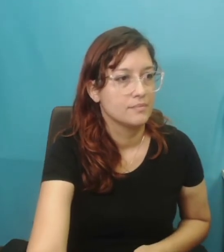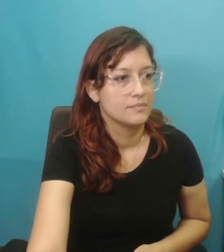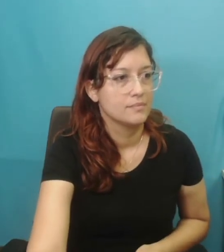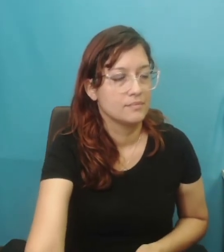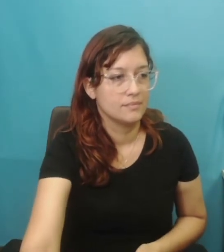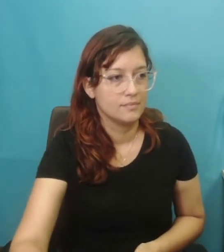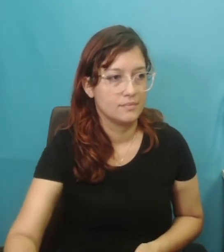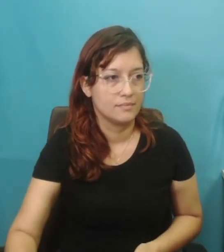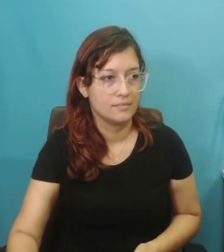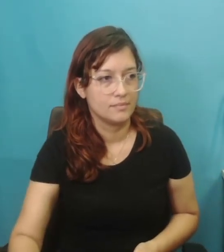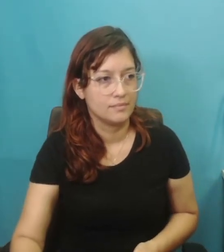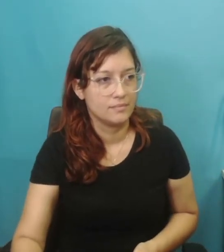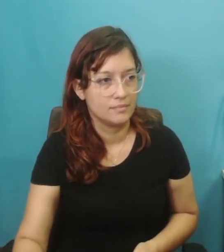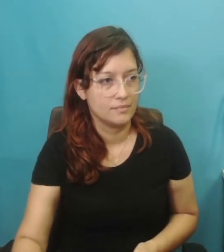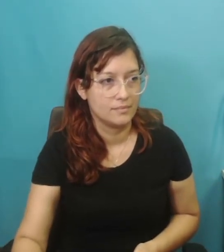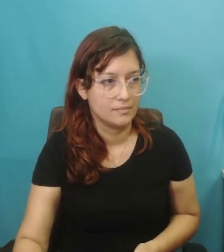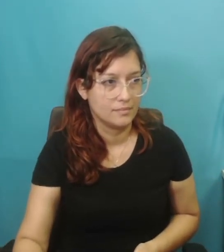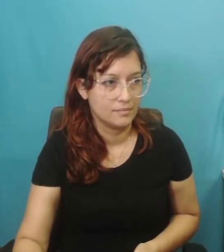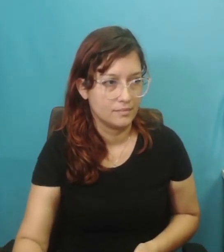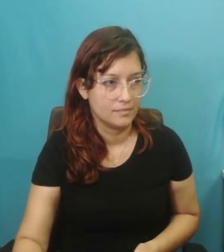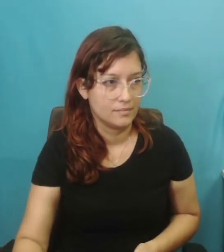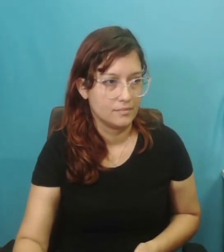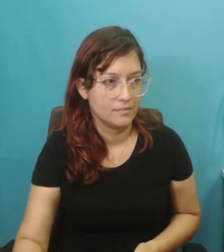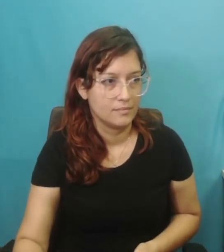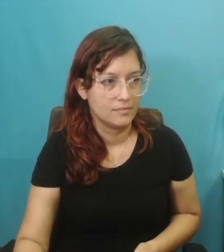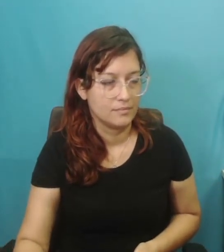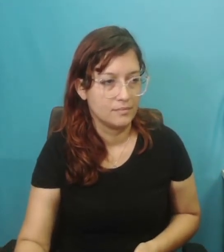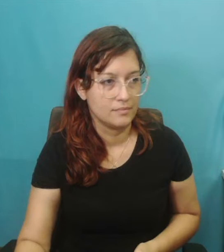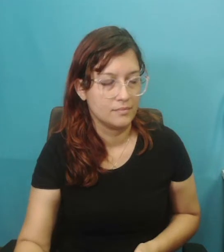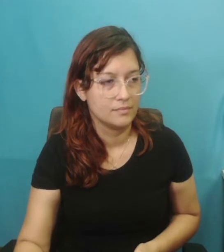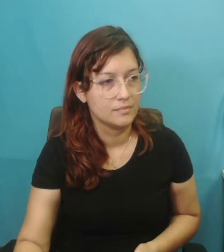Deu 0,05.